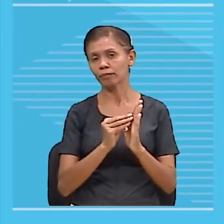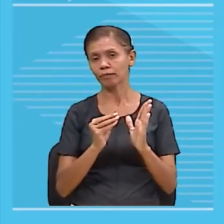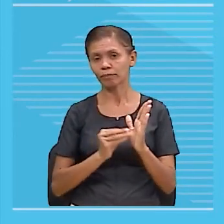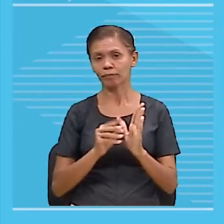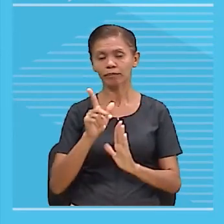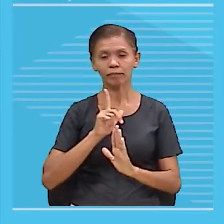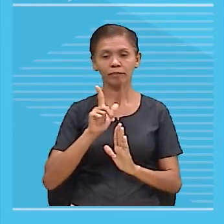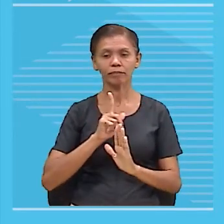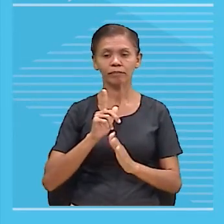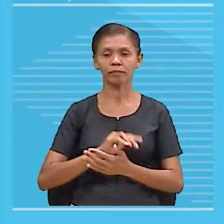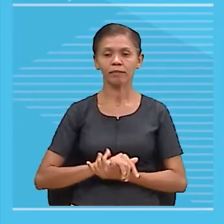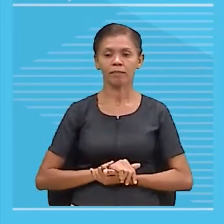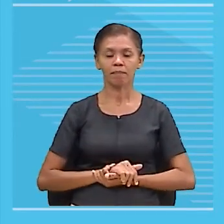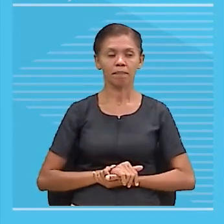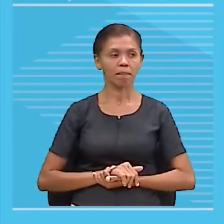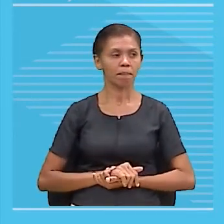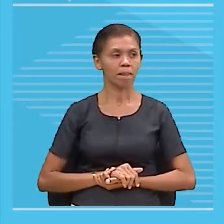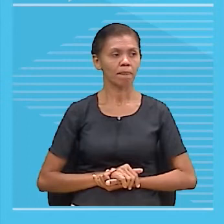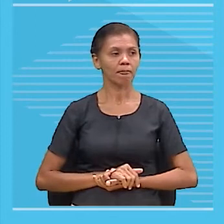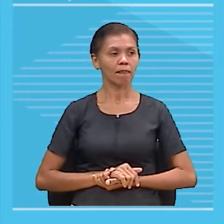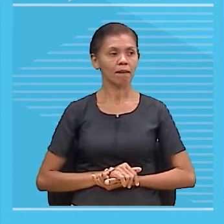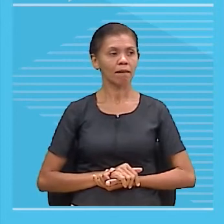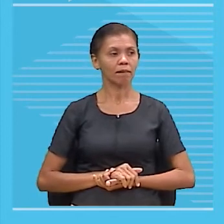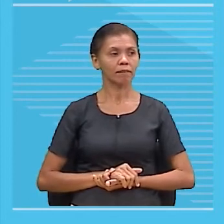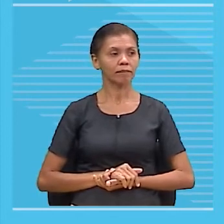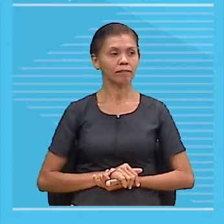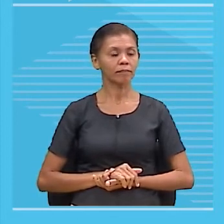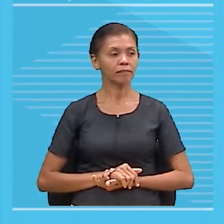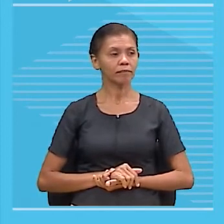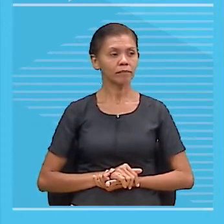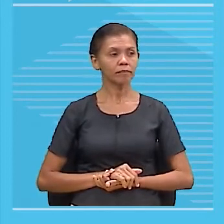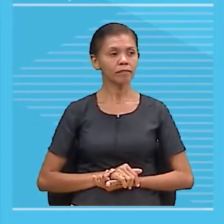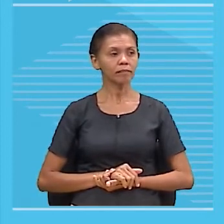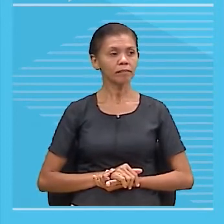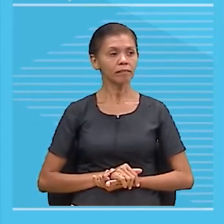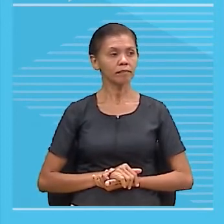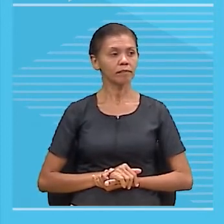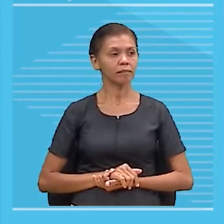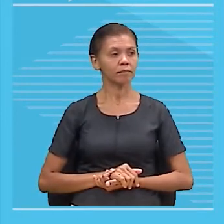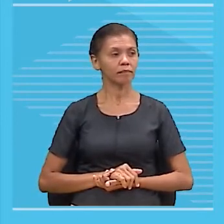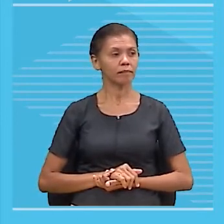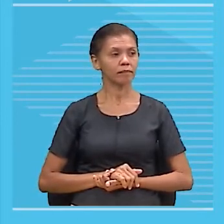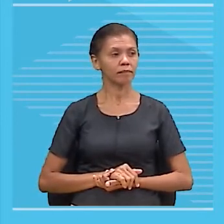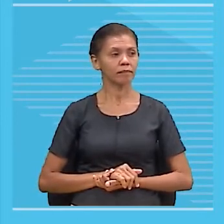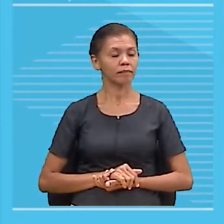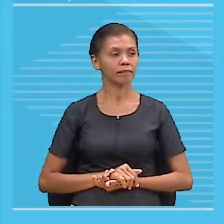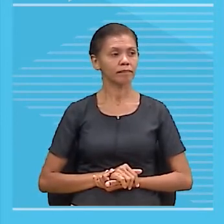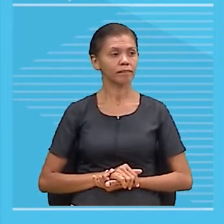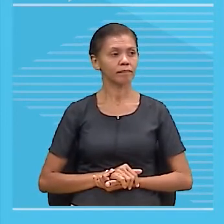capacitância, eu disse que era 0,5 milifarad.